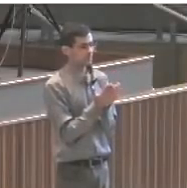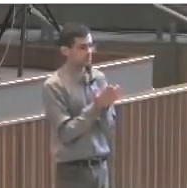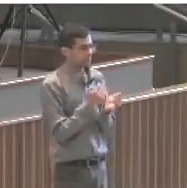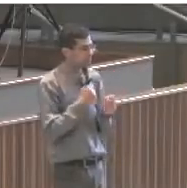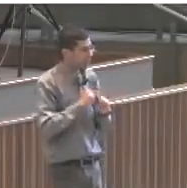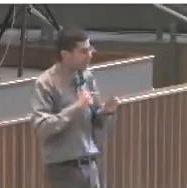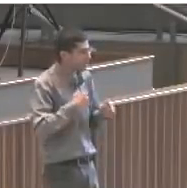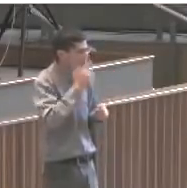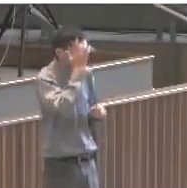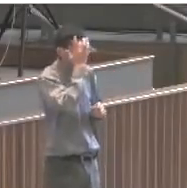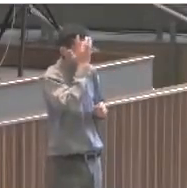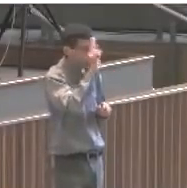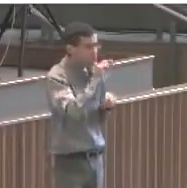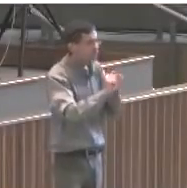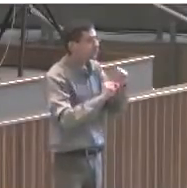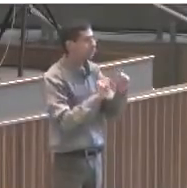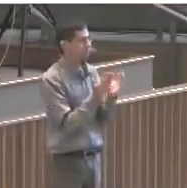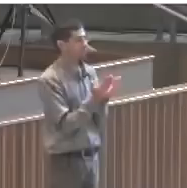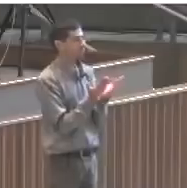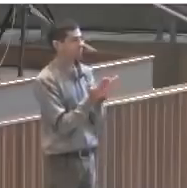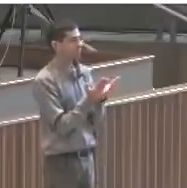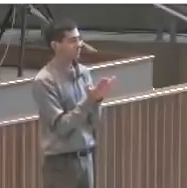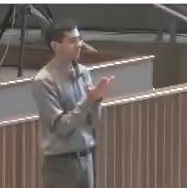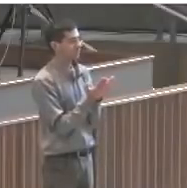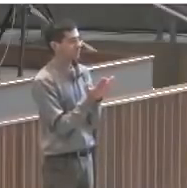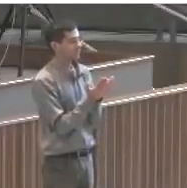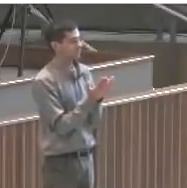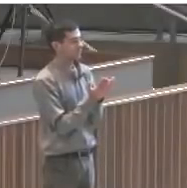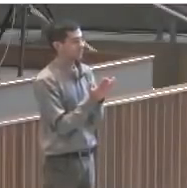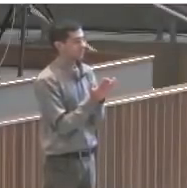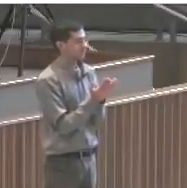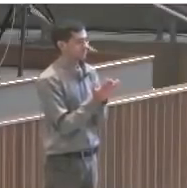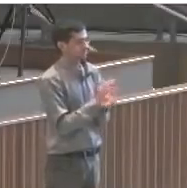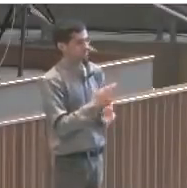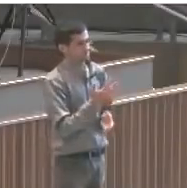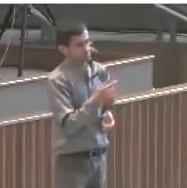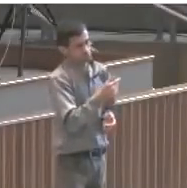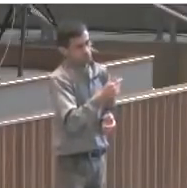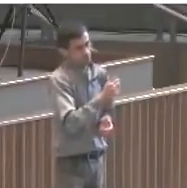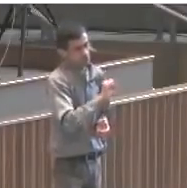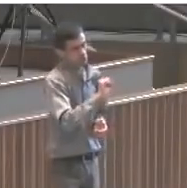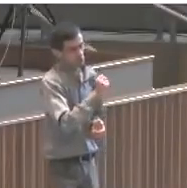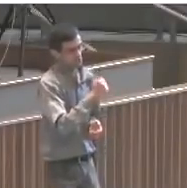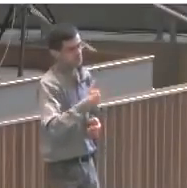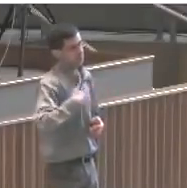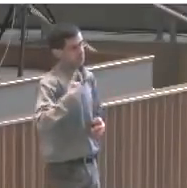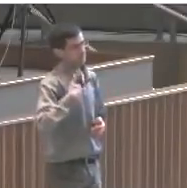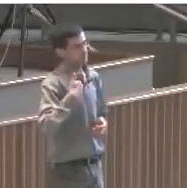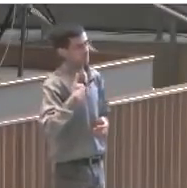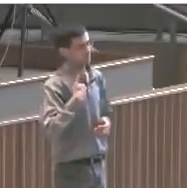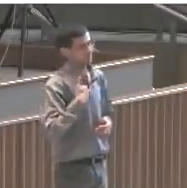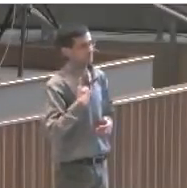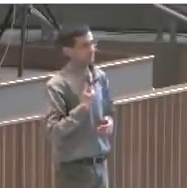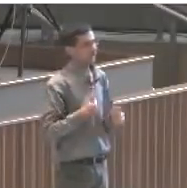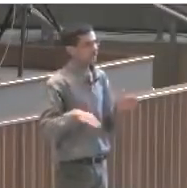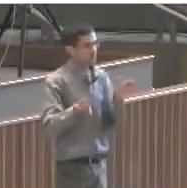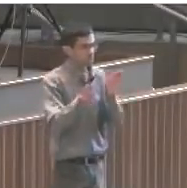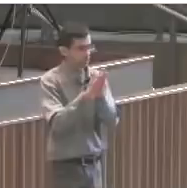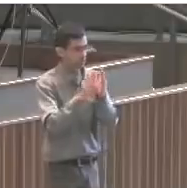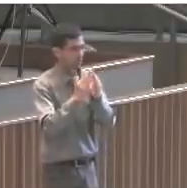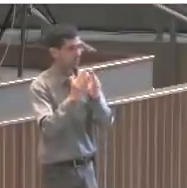crentes tinha pouco mais de oito anos eu cheguei em casa